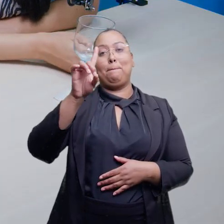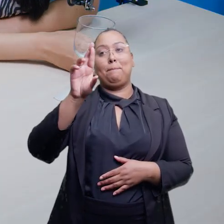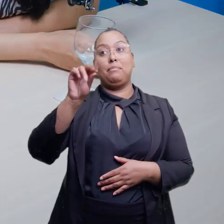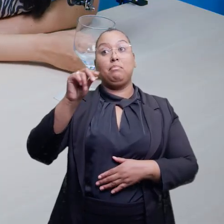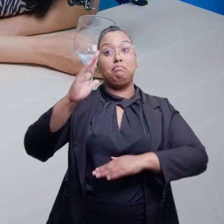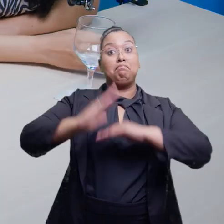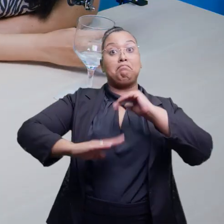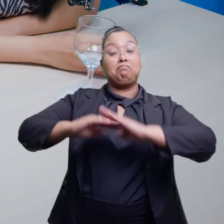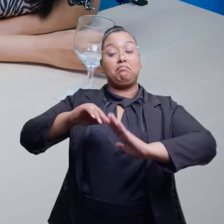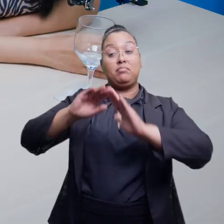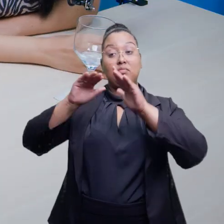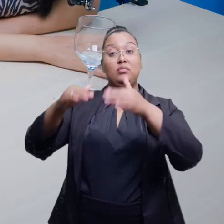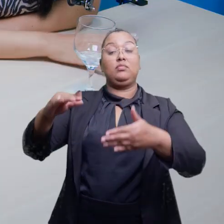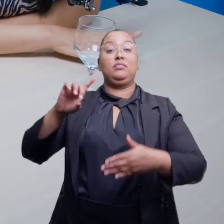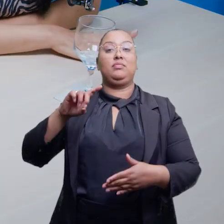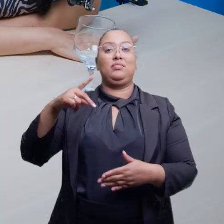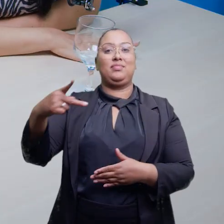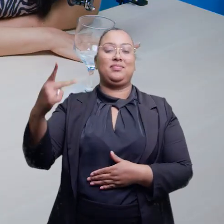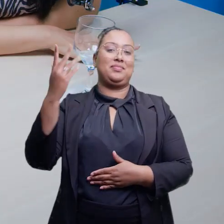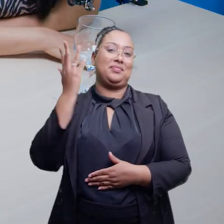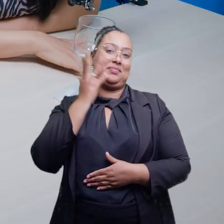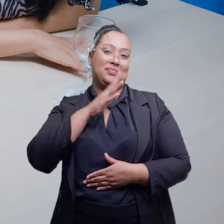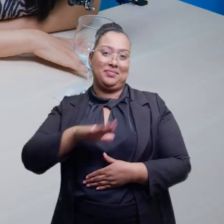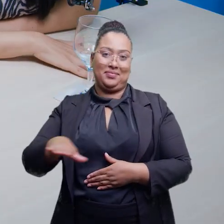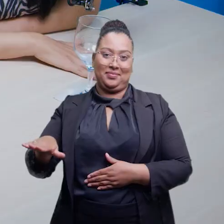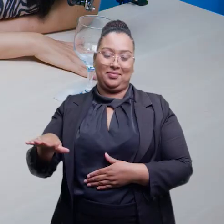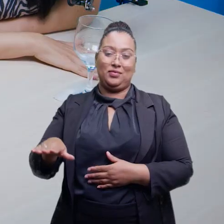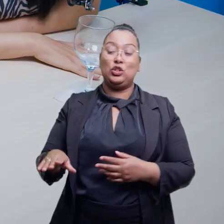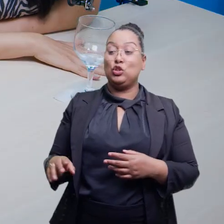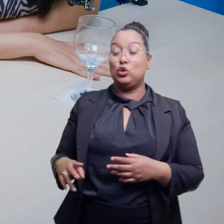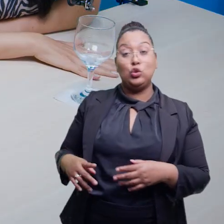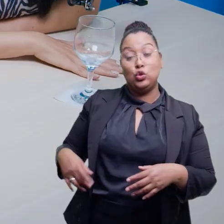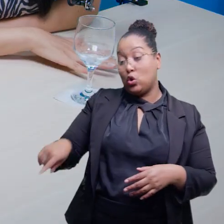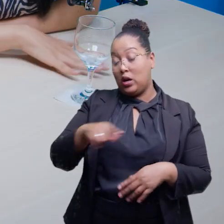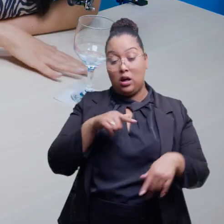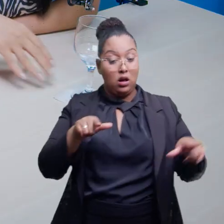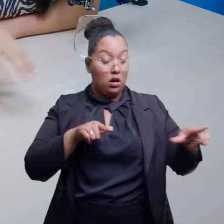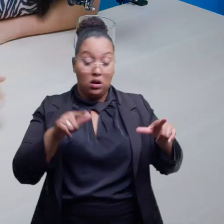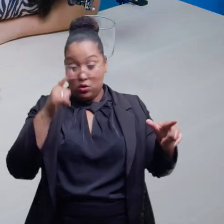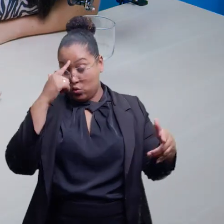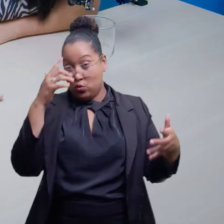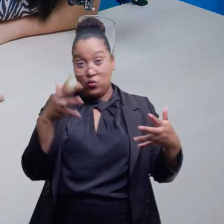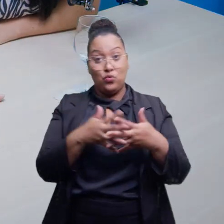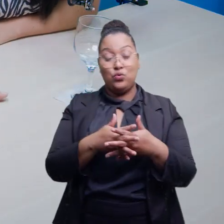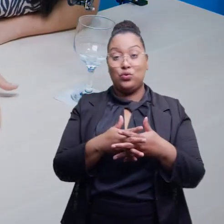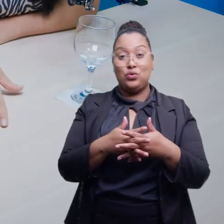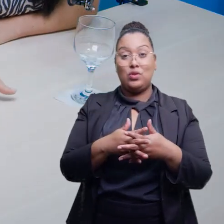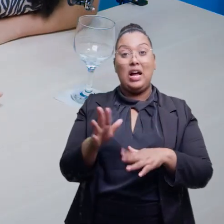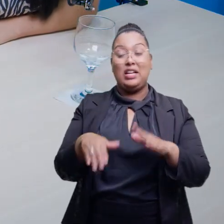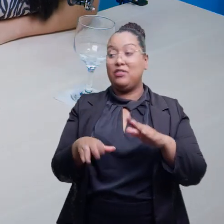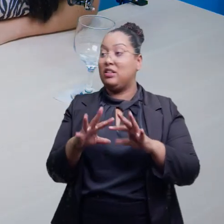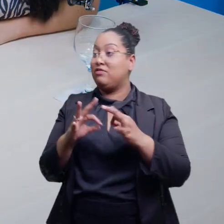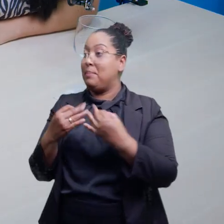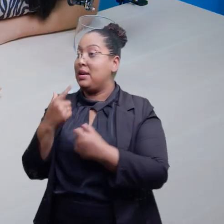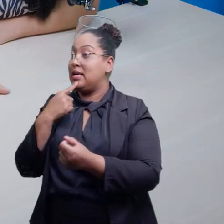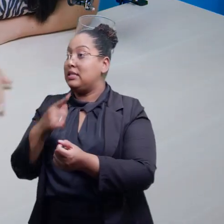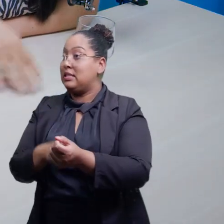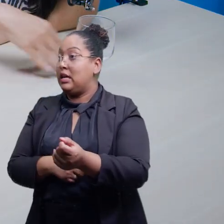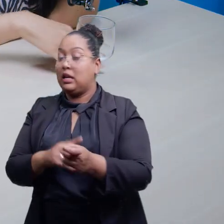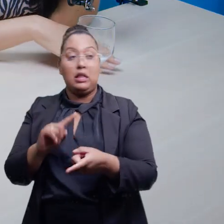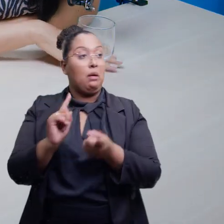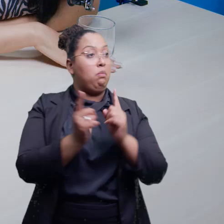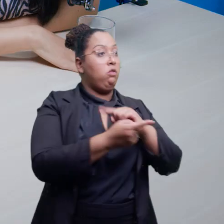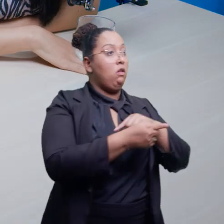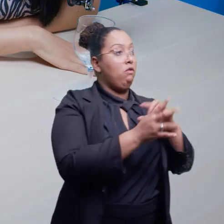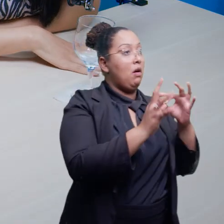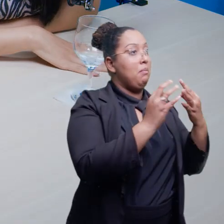da criança. Porque até entre nós fazíamos muita confusão, porque ora você estava pela família biológica, olha,